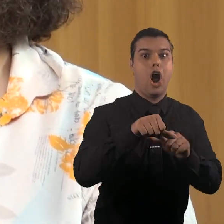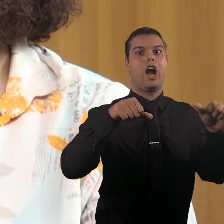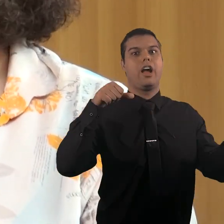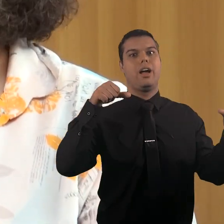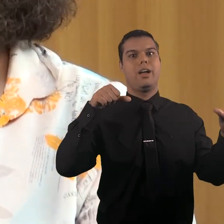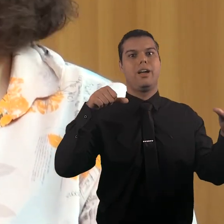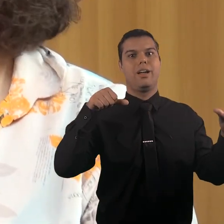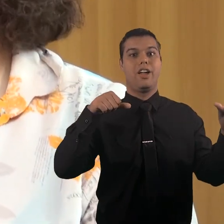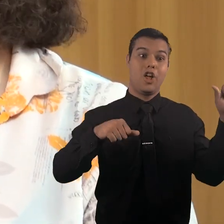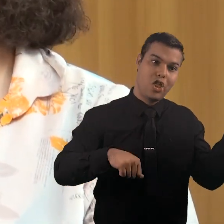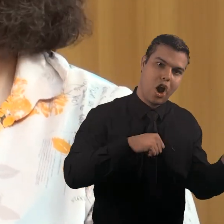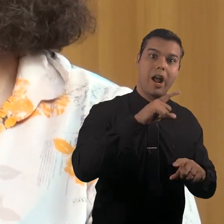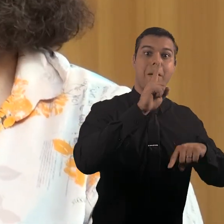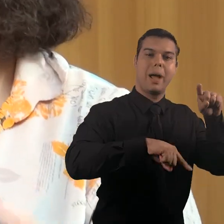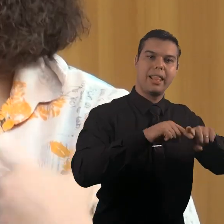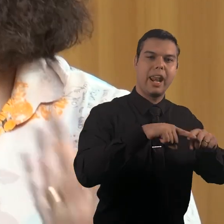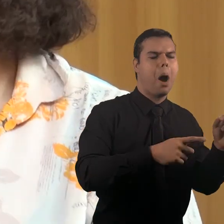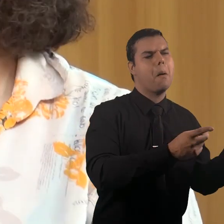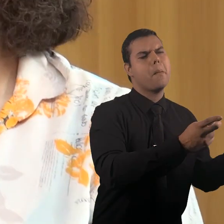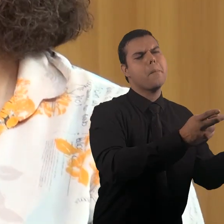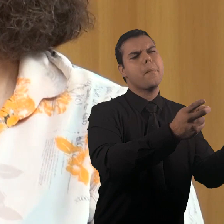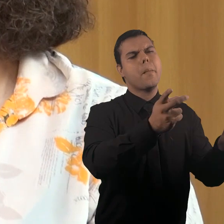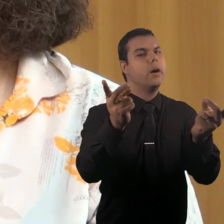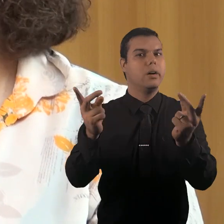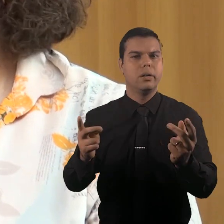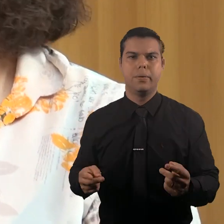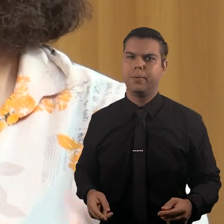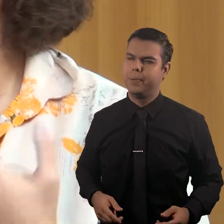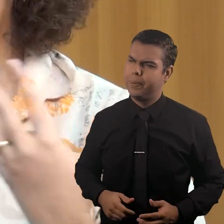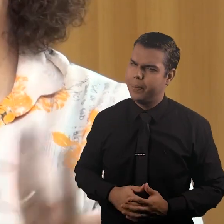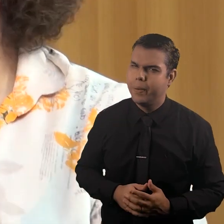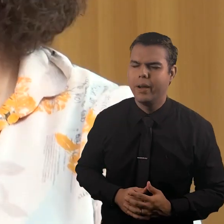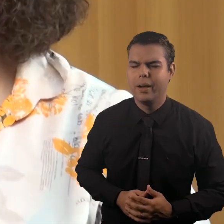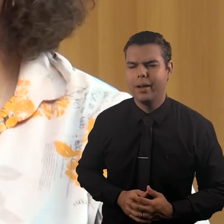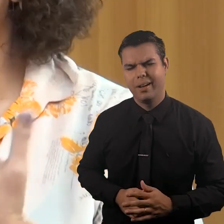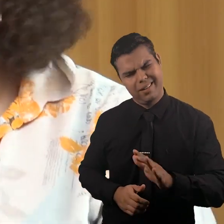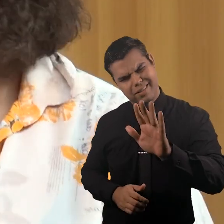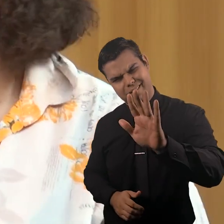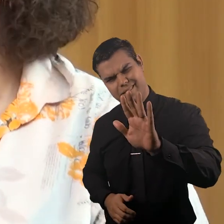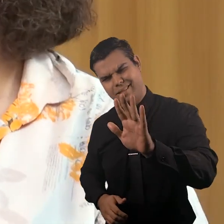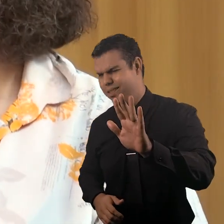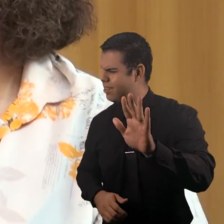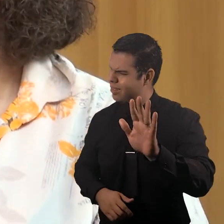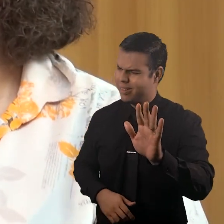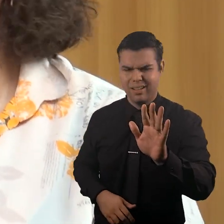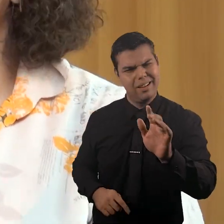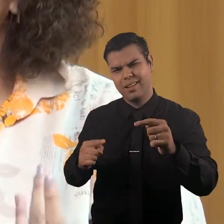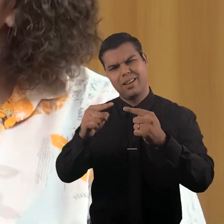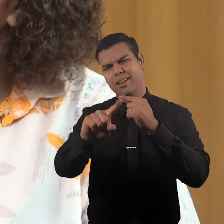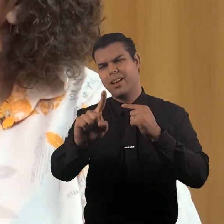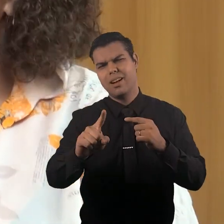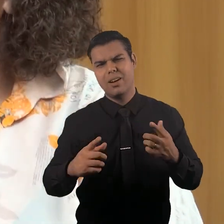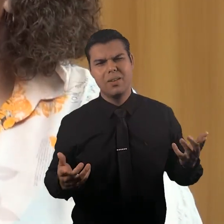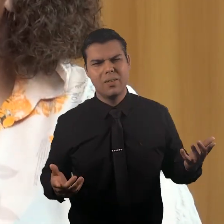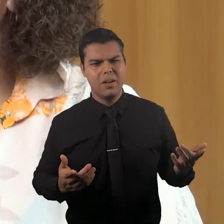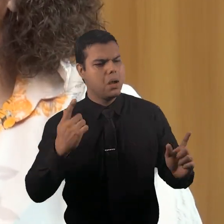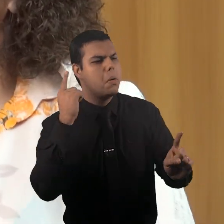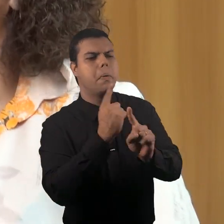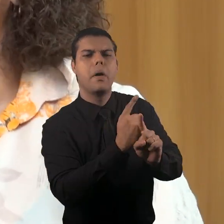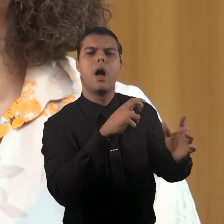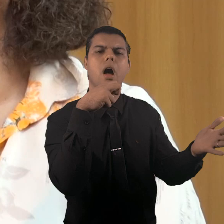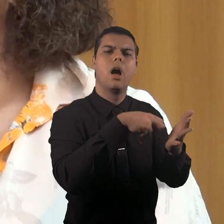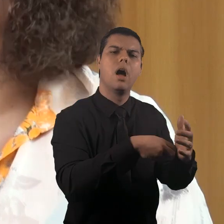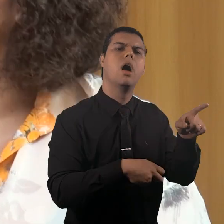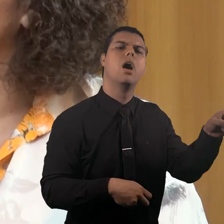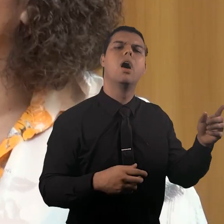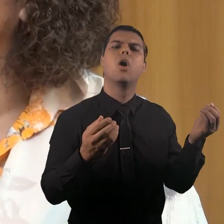essa matéria-prima e transformam em outras coisas e enriquecem. Então, espera aí, essa conta não fecha. E aí a gente precisa de uma lei para fazer